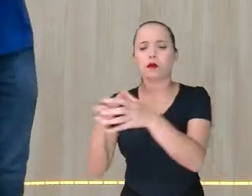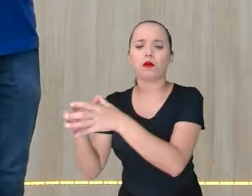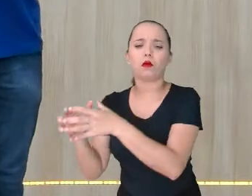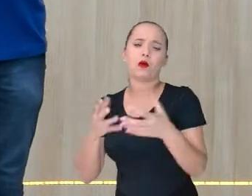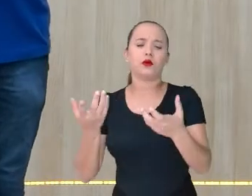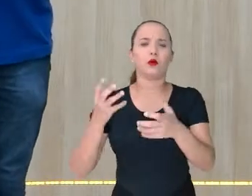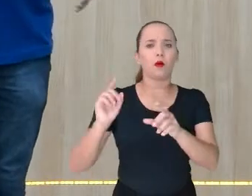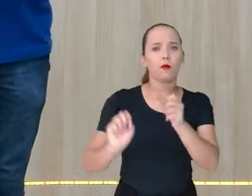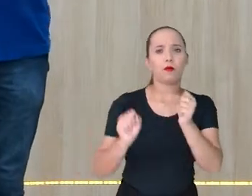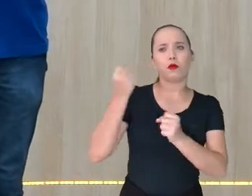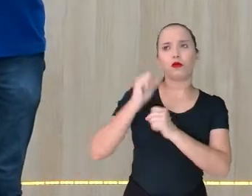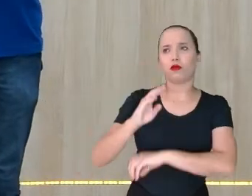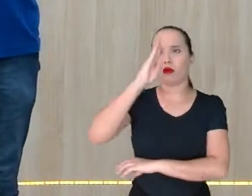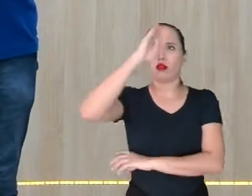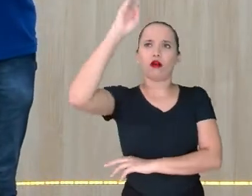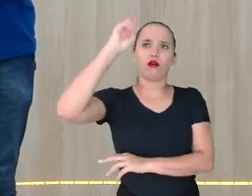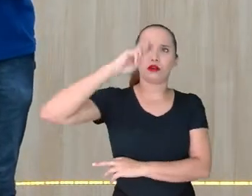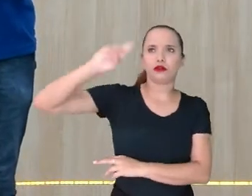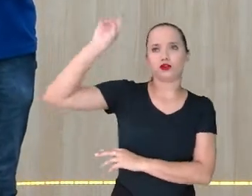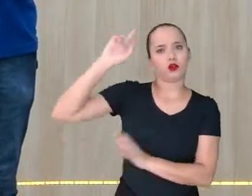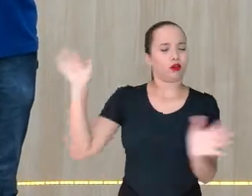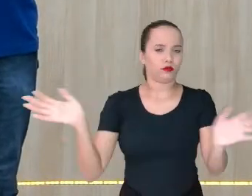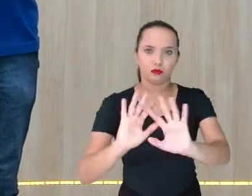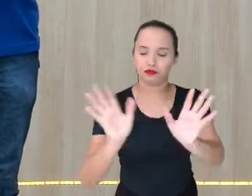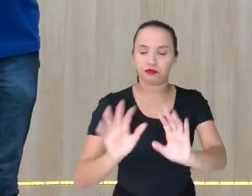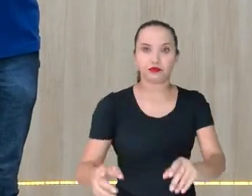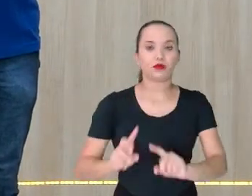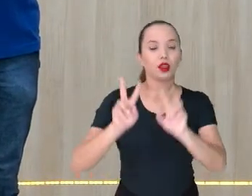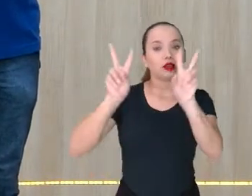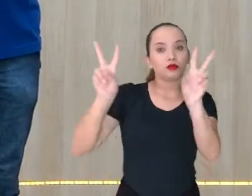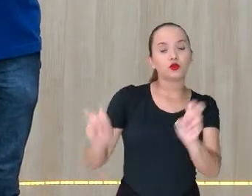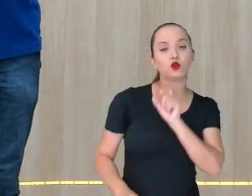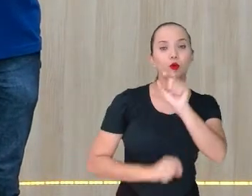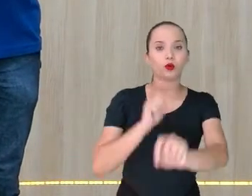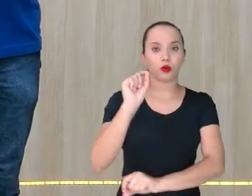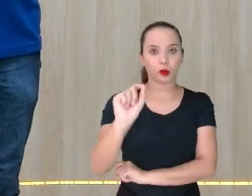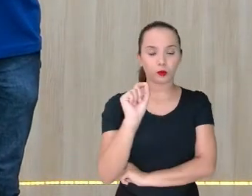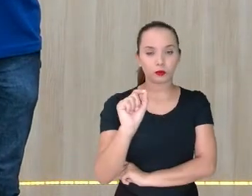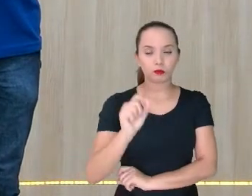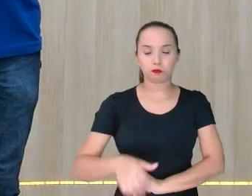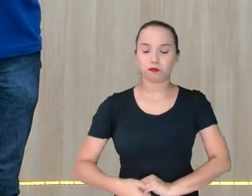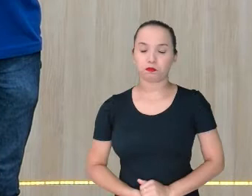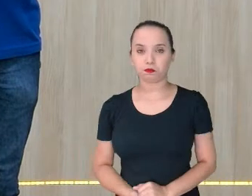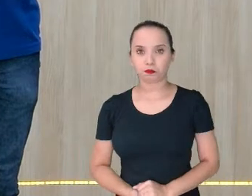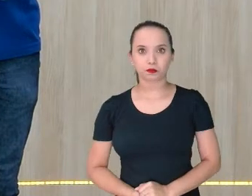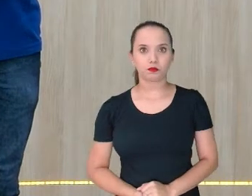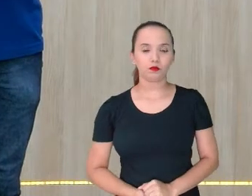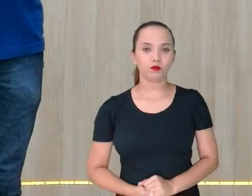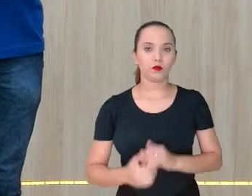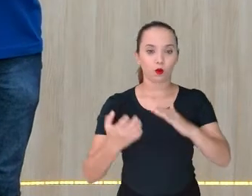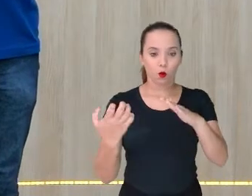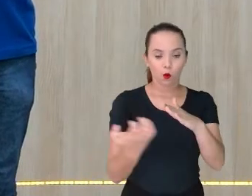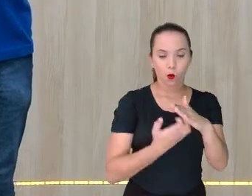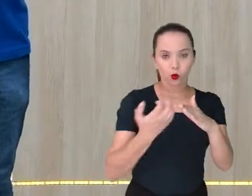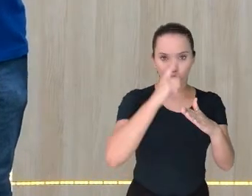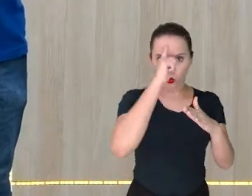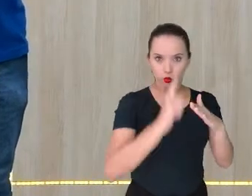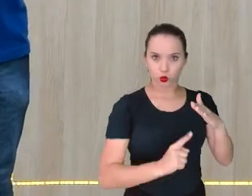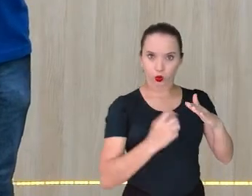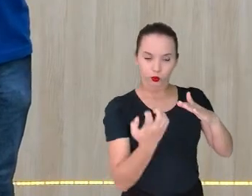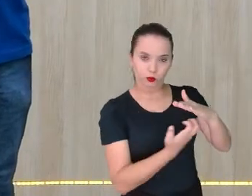de dono de empresa. Não estou entrando nessa questão. Estou dizendo que o empresário, o dono de